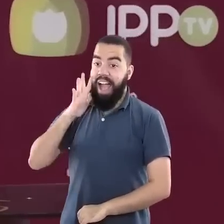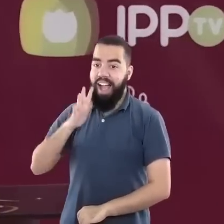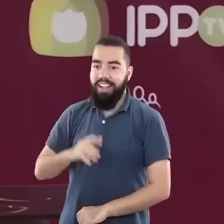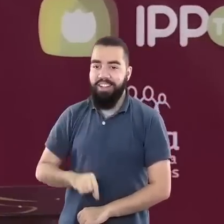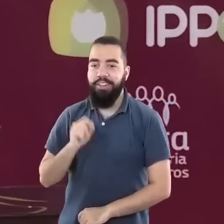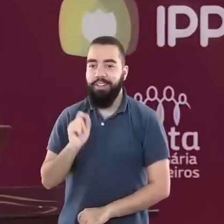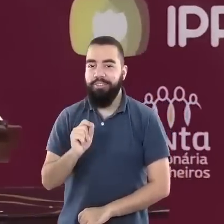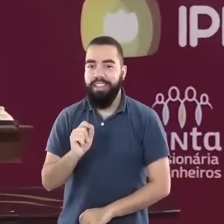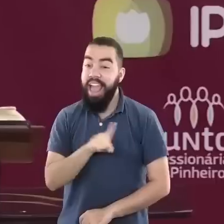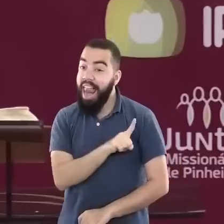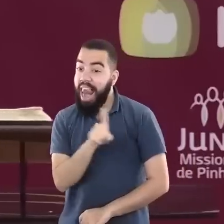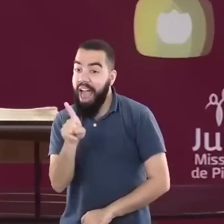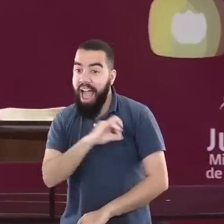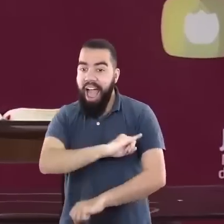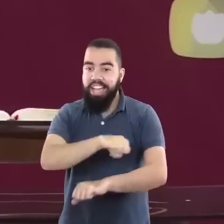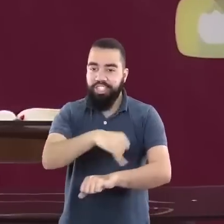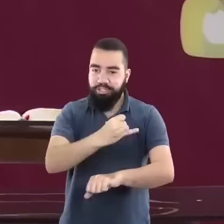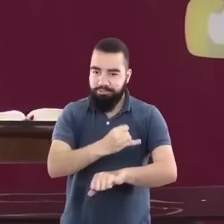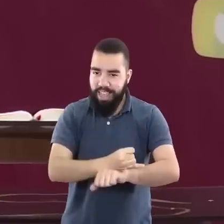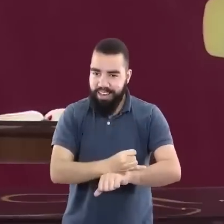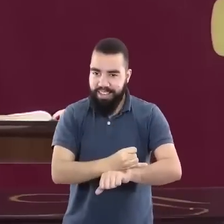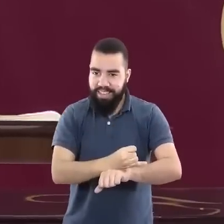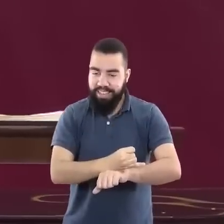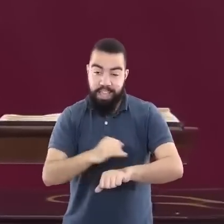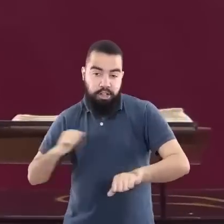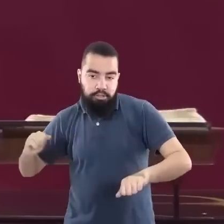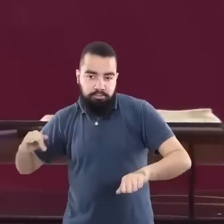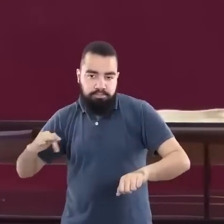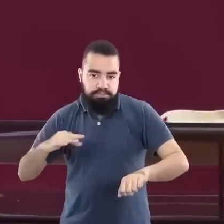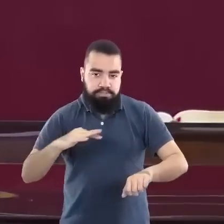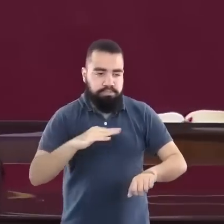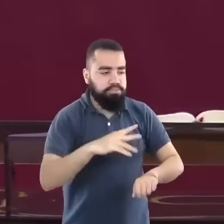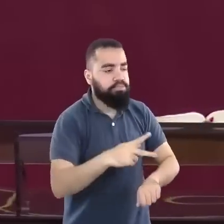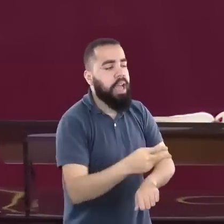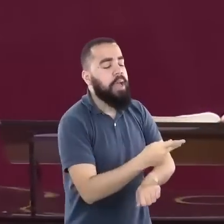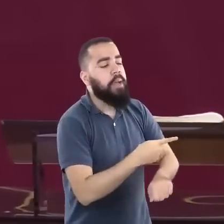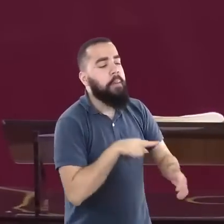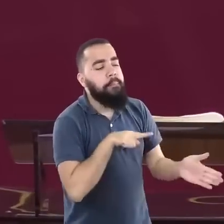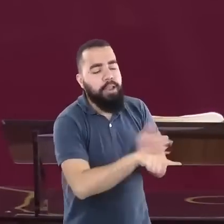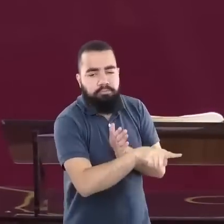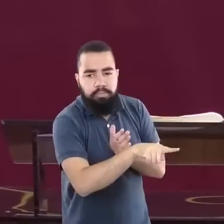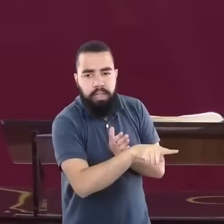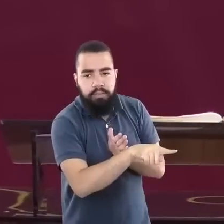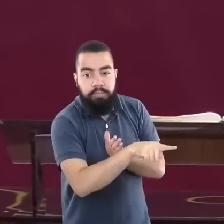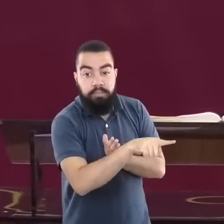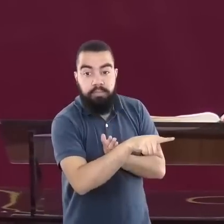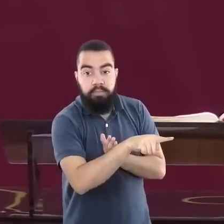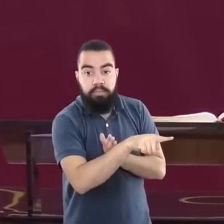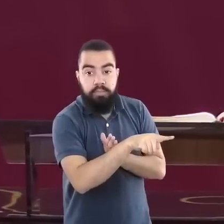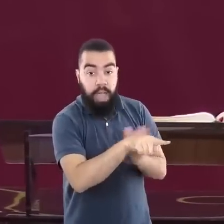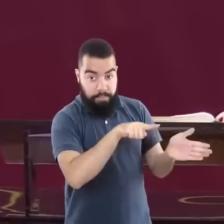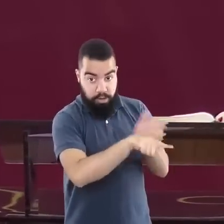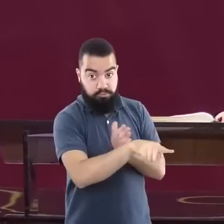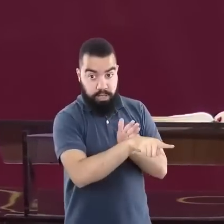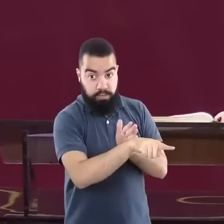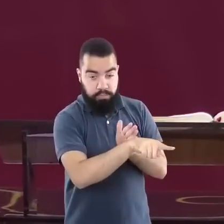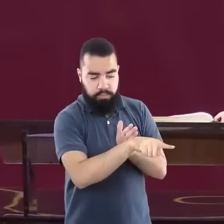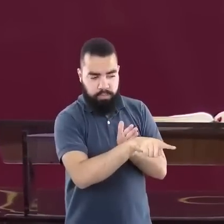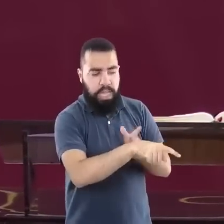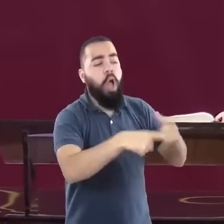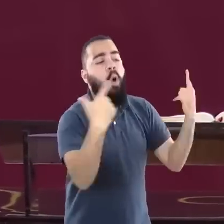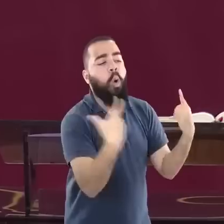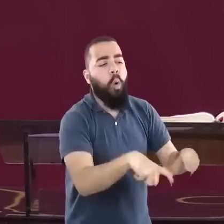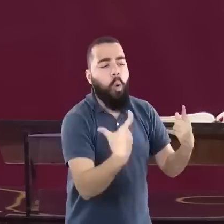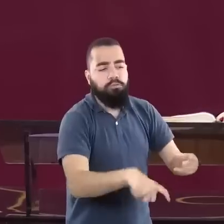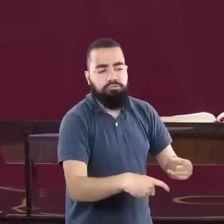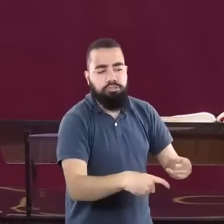chega em Jerusalém eles chegam com uma pergunta e com um propósito a pergunta é esta Onde